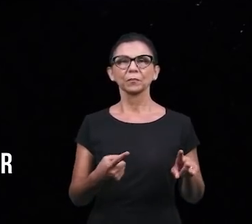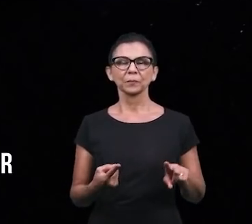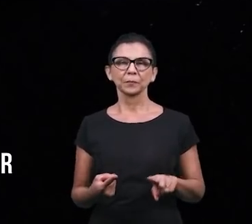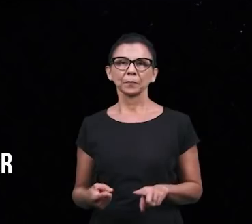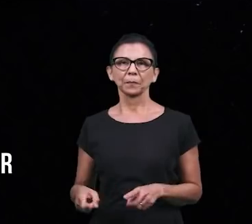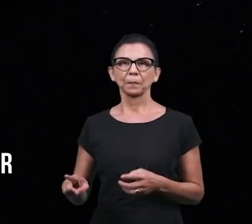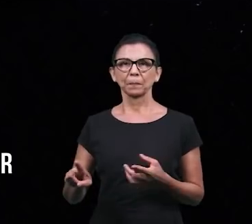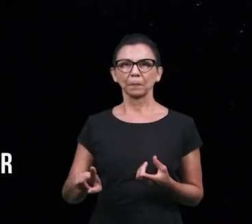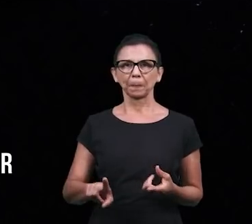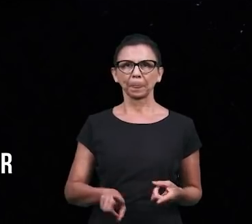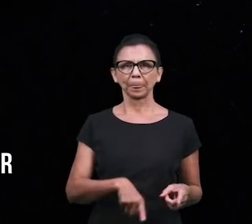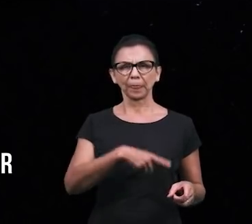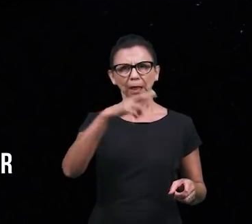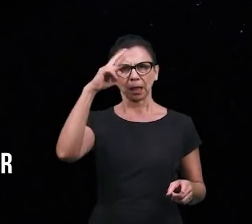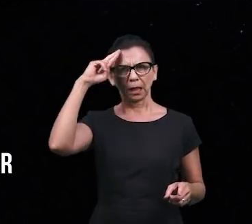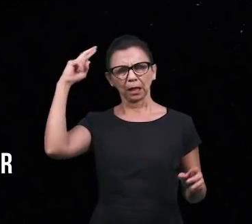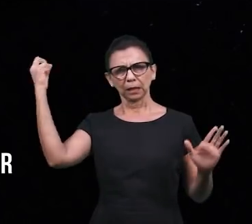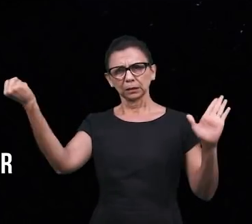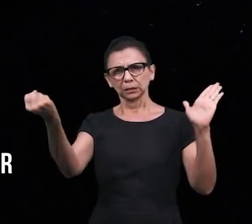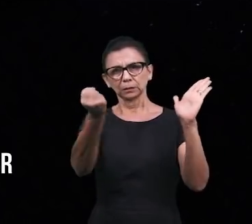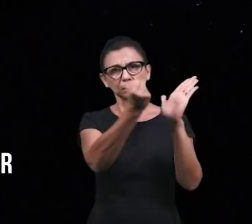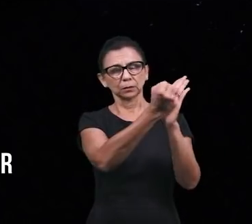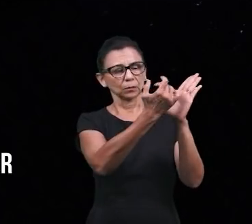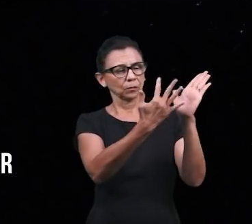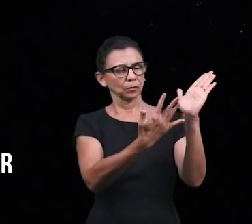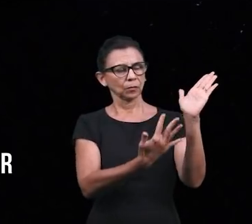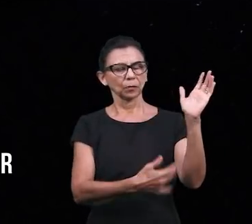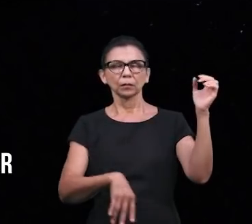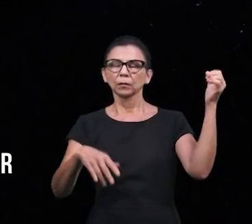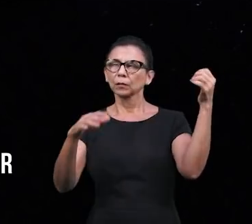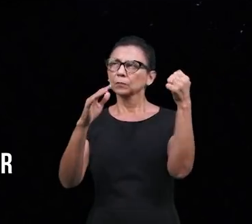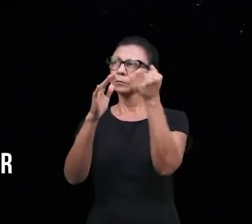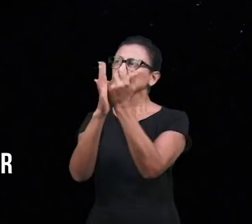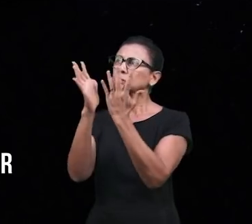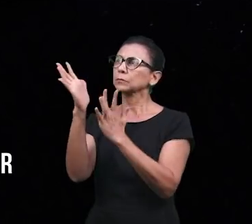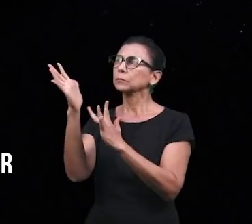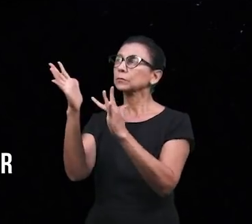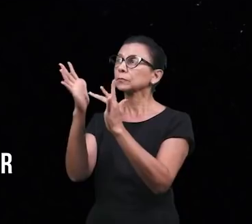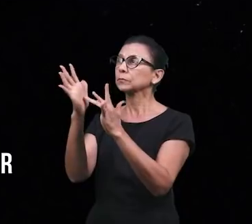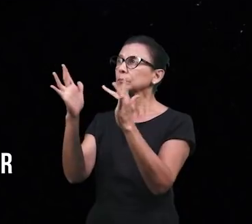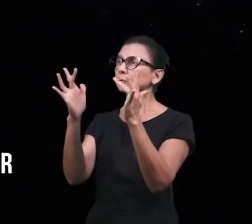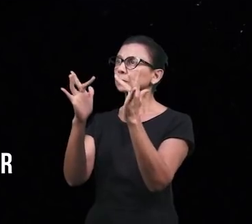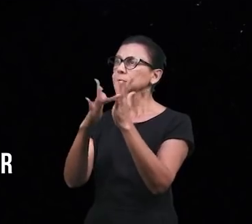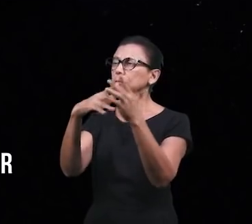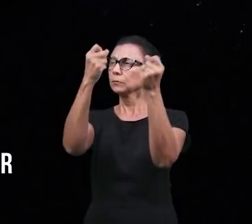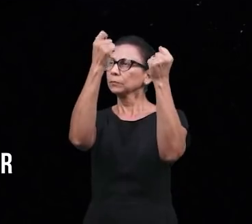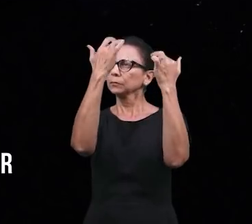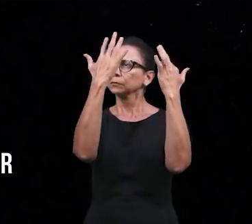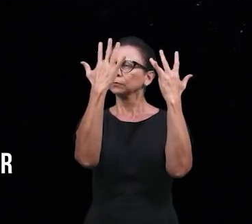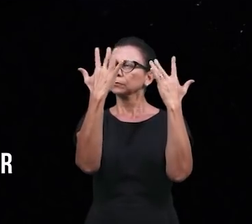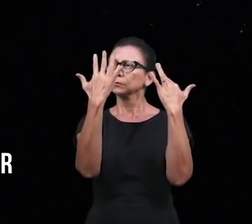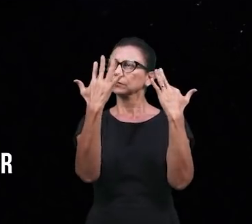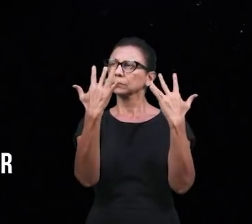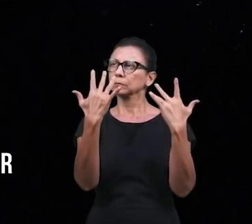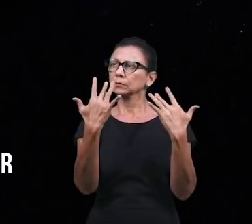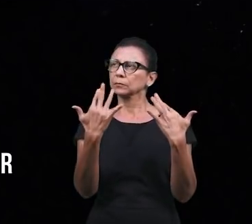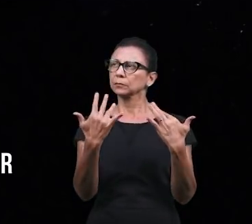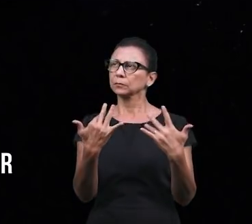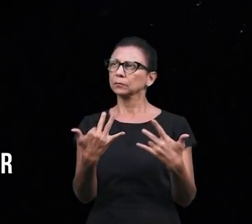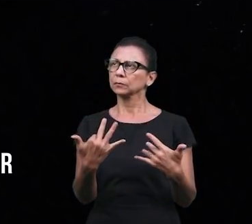Teu sangue sobre mim, põe teu sangue